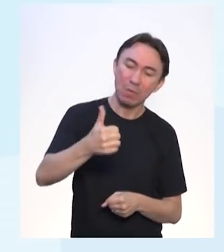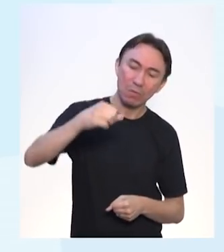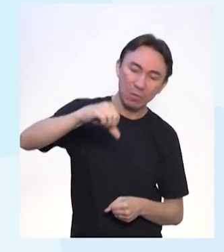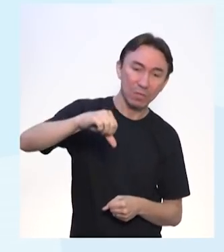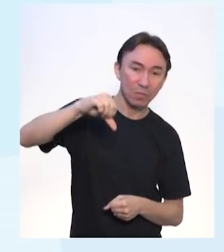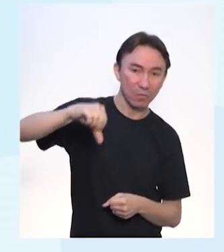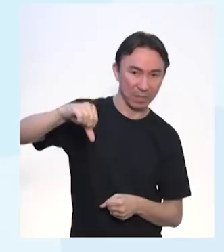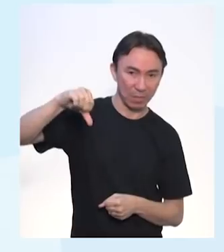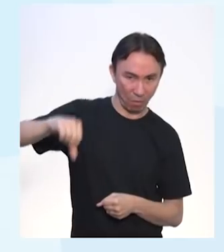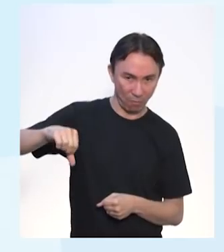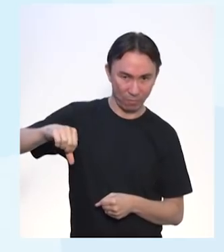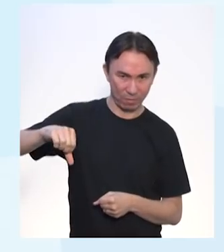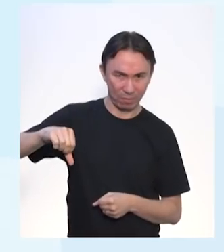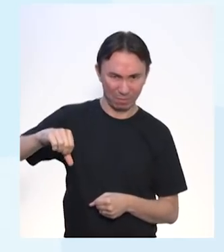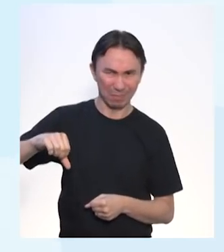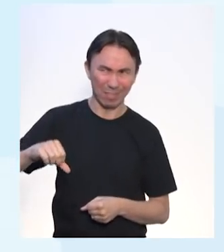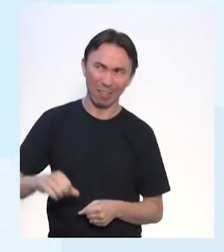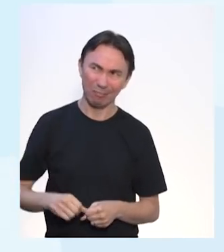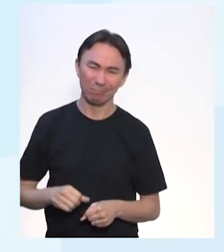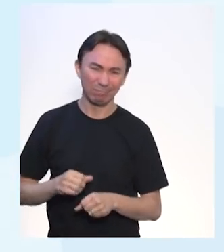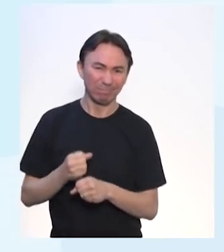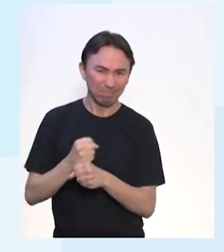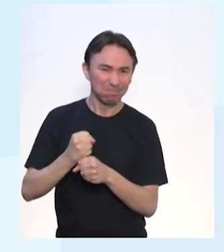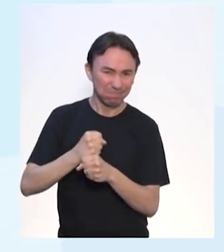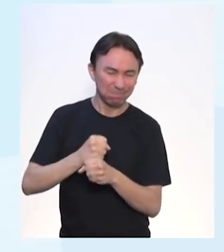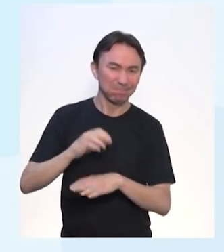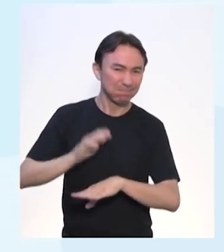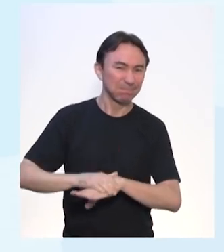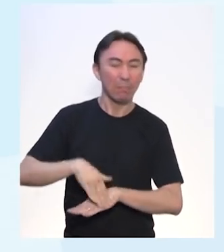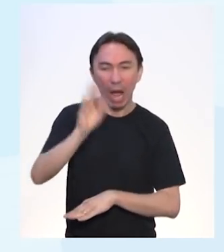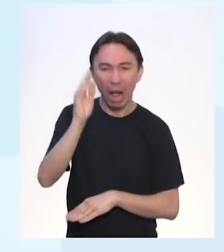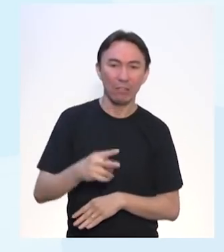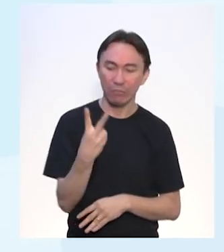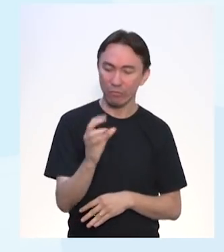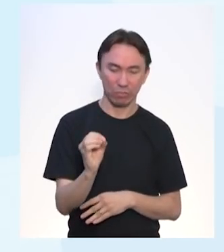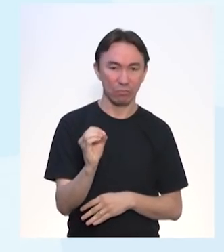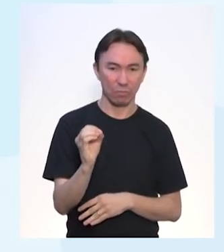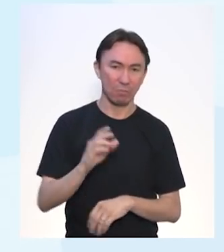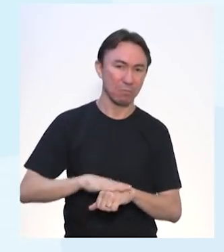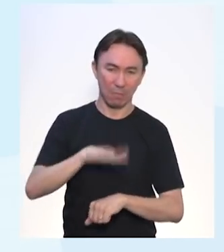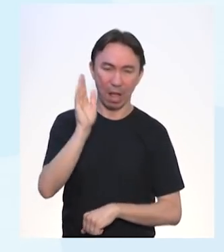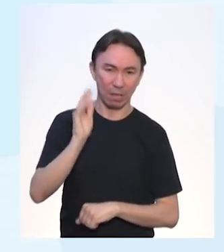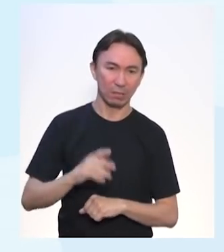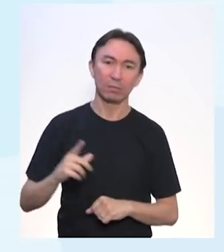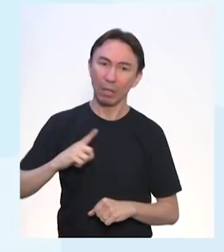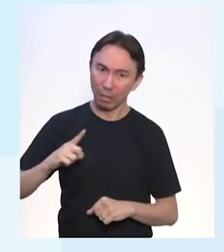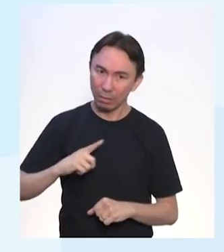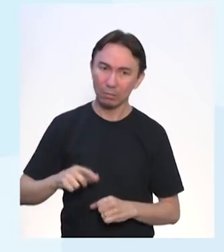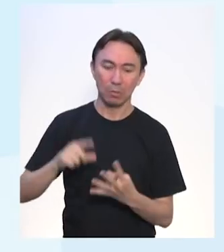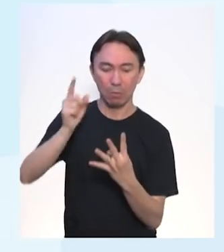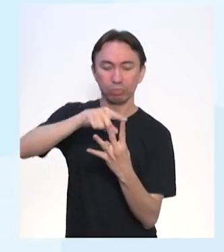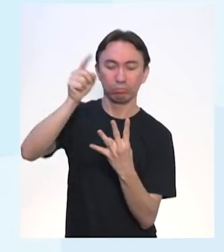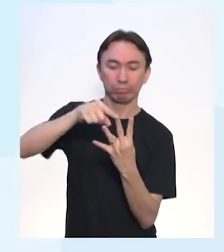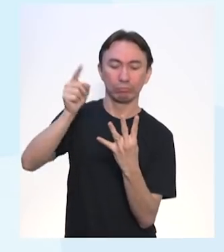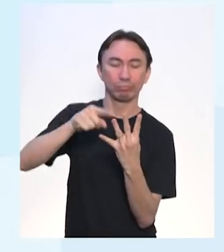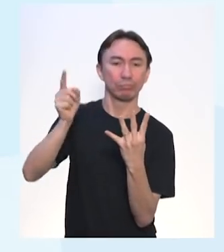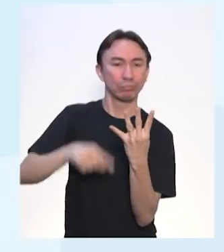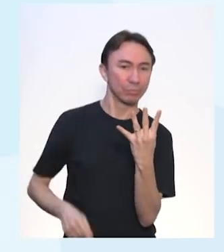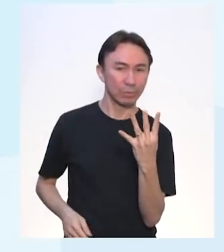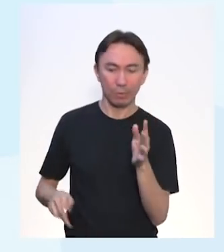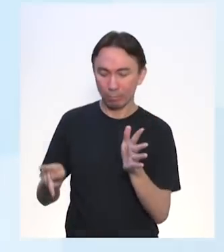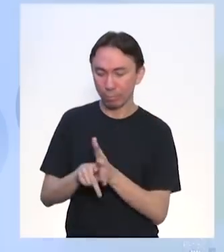1999, quer dizer, já tem mais de 20 anos que existe essa ideia dos 4 pilares da educação. E essa ideia, ela